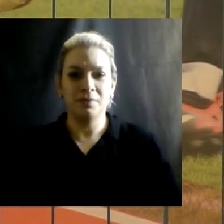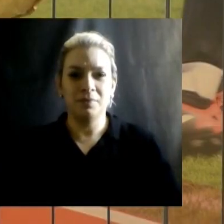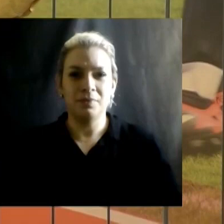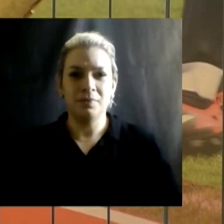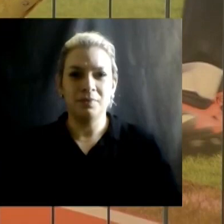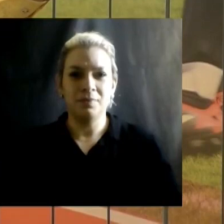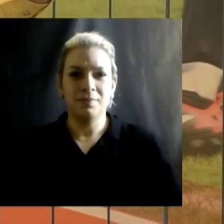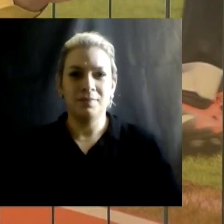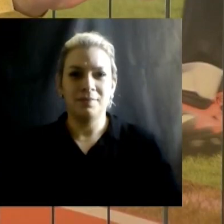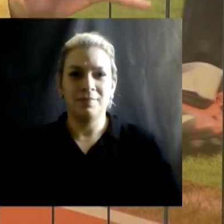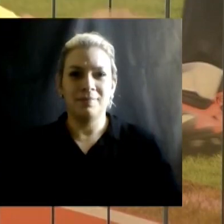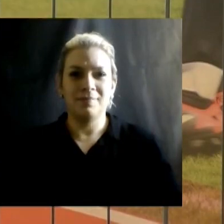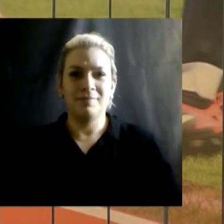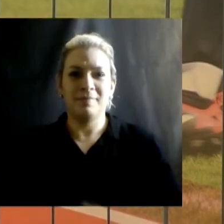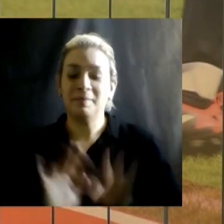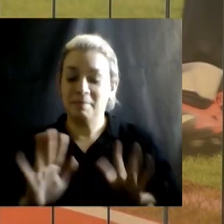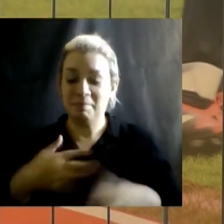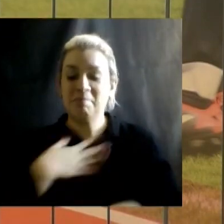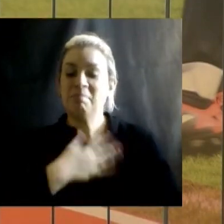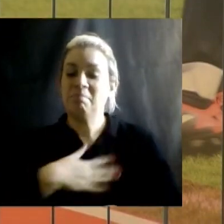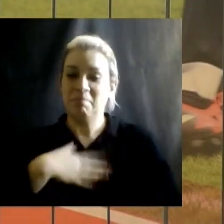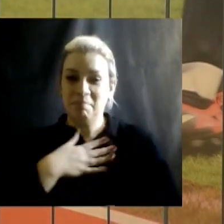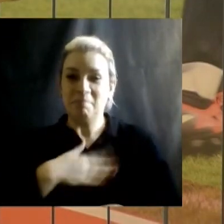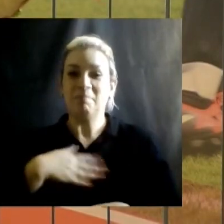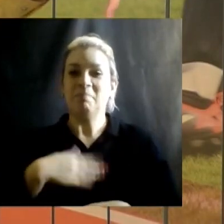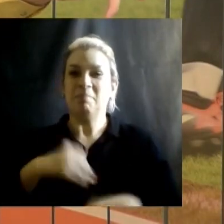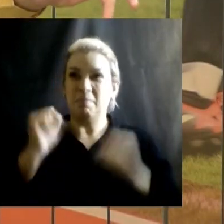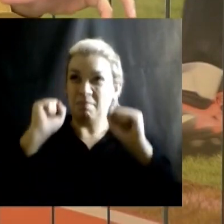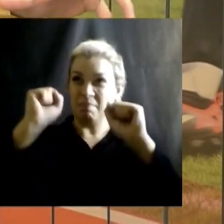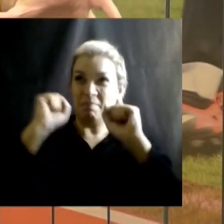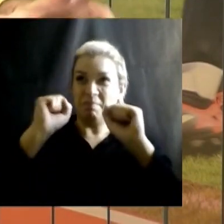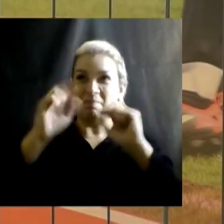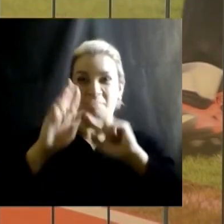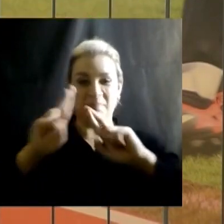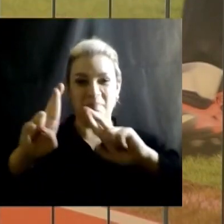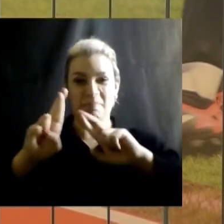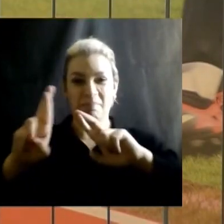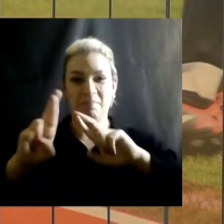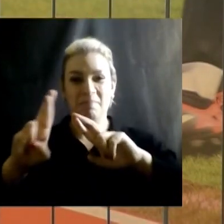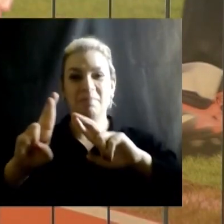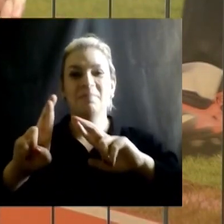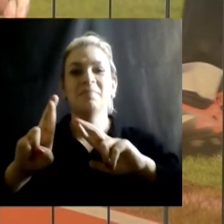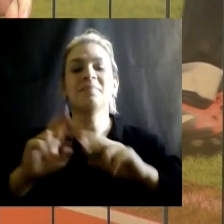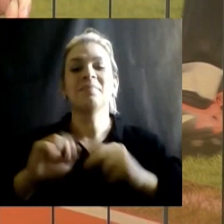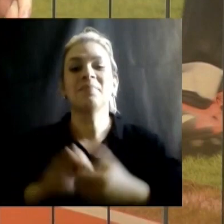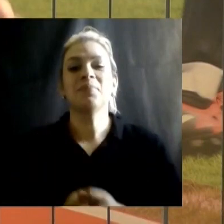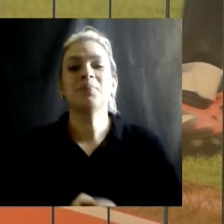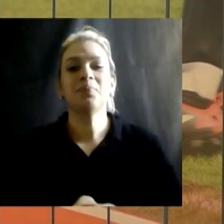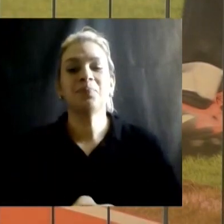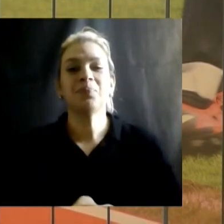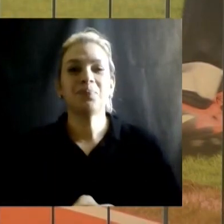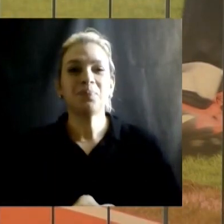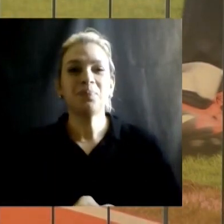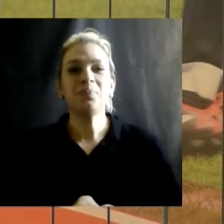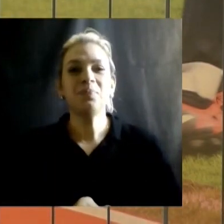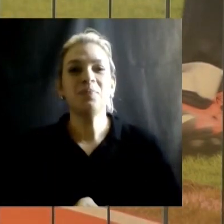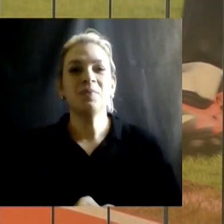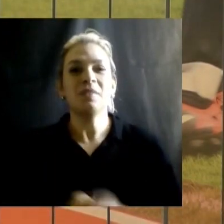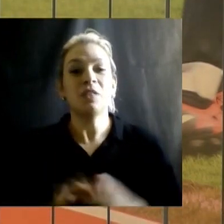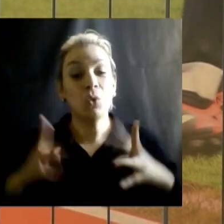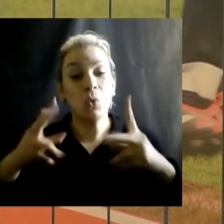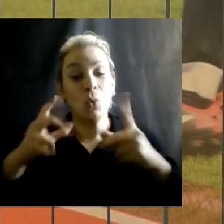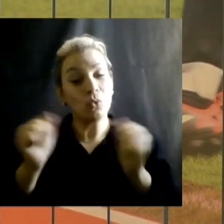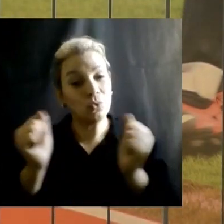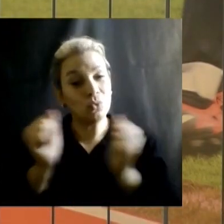Certo, gostei desse otimismo, viu? Bacana demais essa energia, né? Maravilhosa. Todo mundo torcendo junto. E domingo